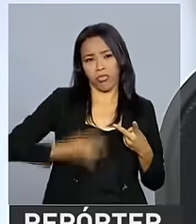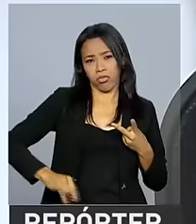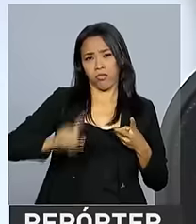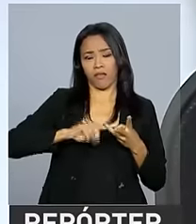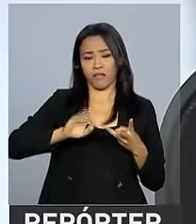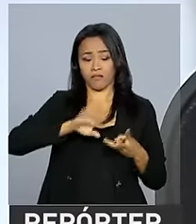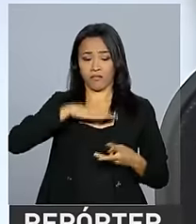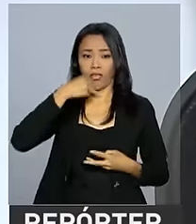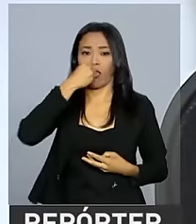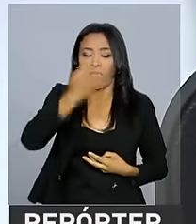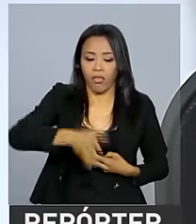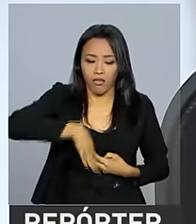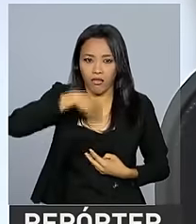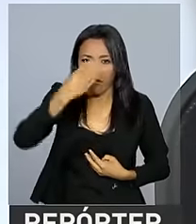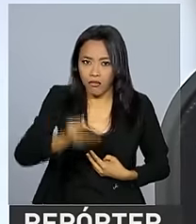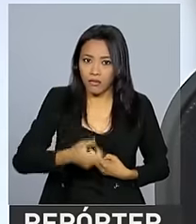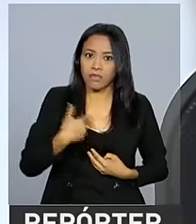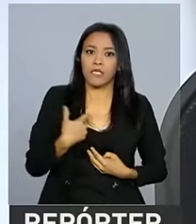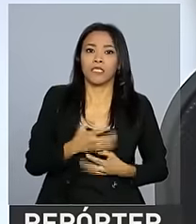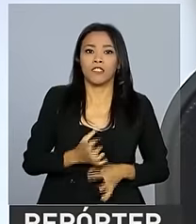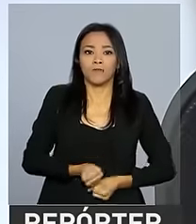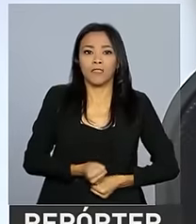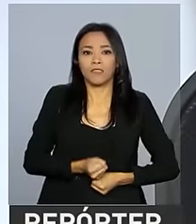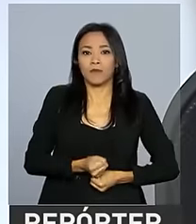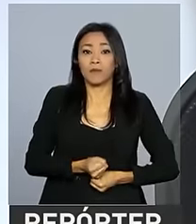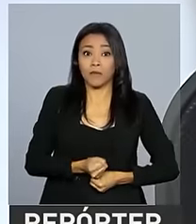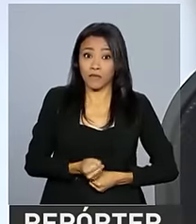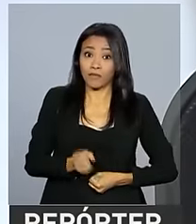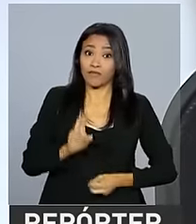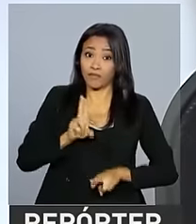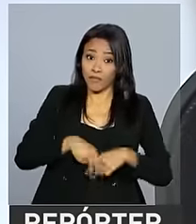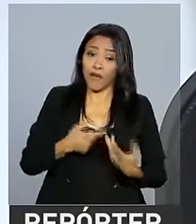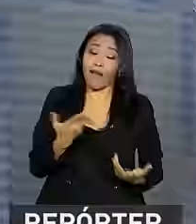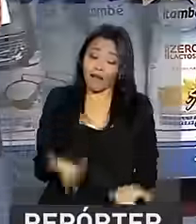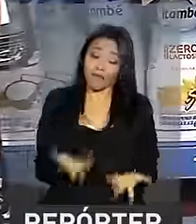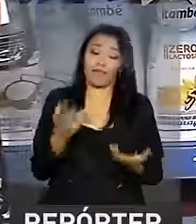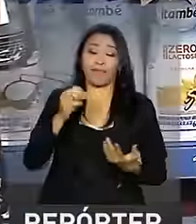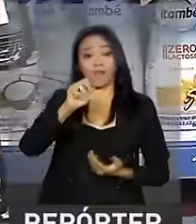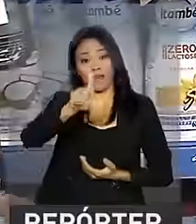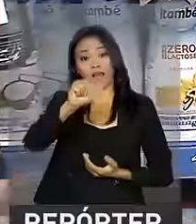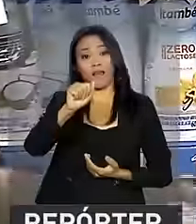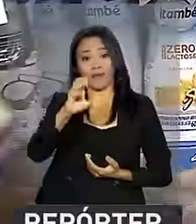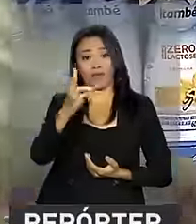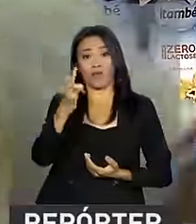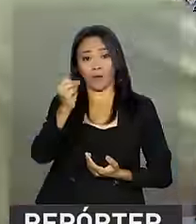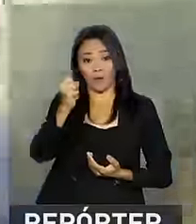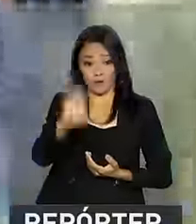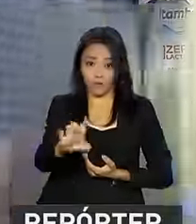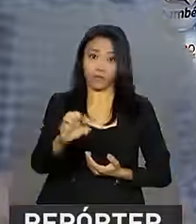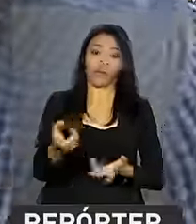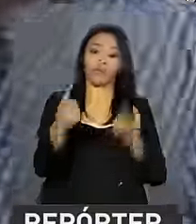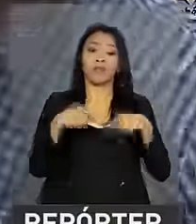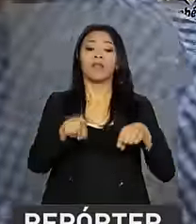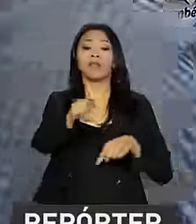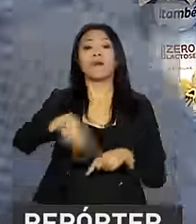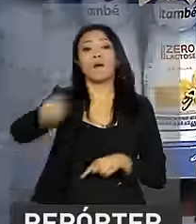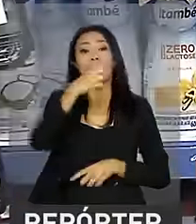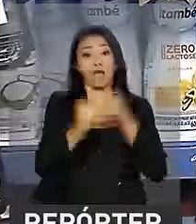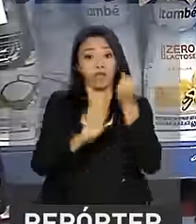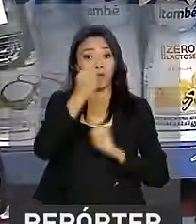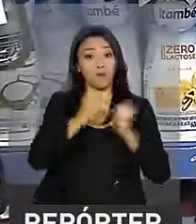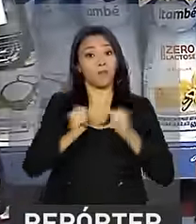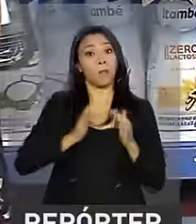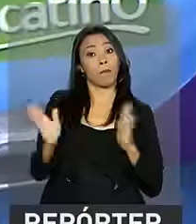vômitos e até prisão de ventre devido a intolerância à lactose os fabricantes terão dois anos para se adaptar